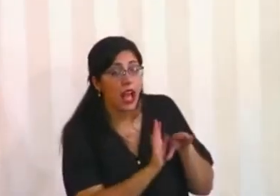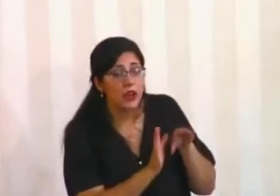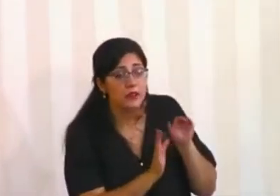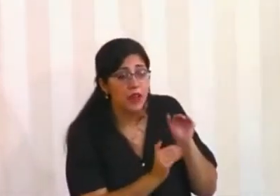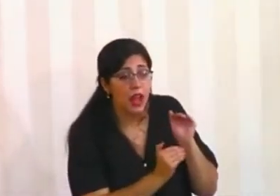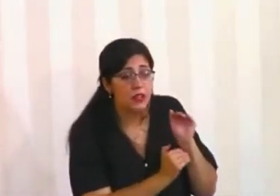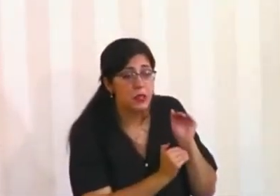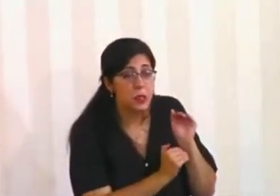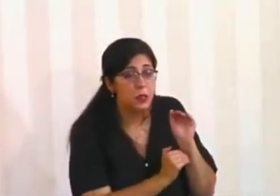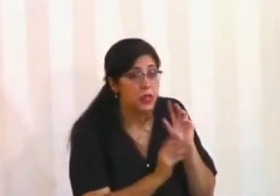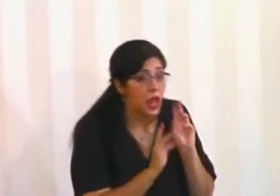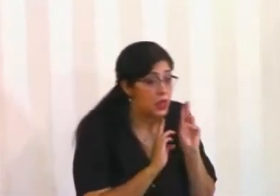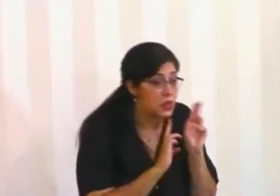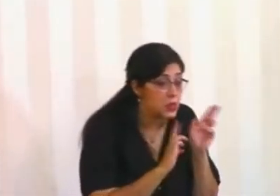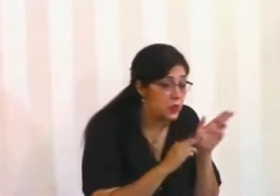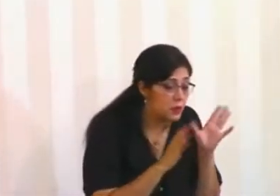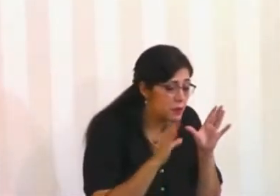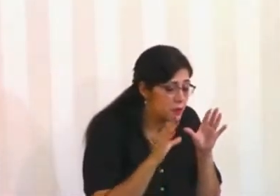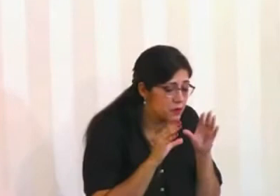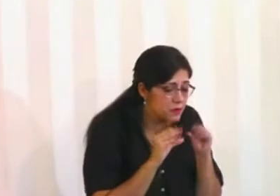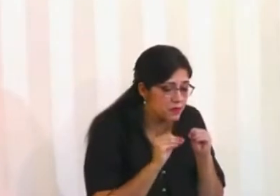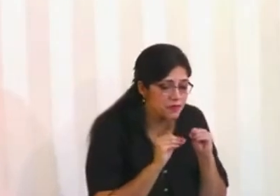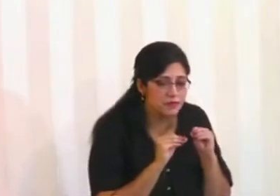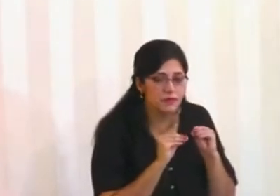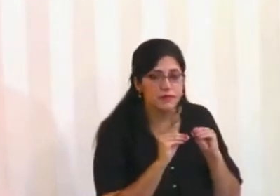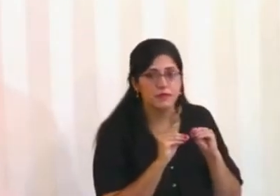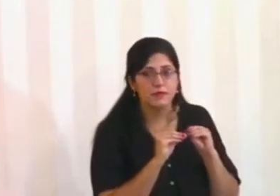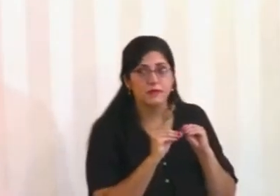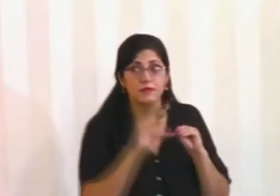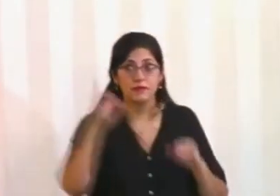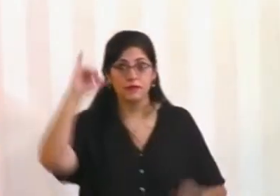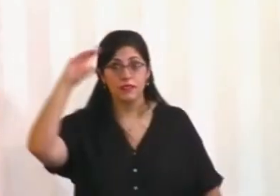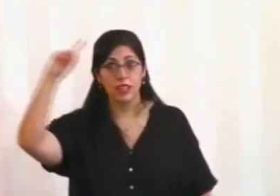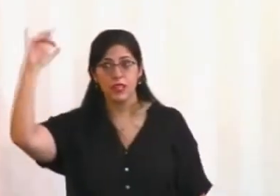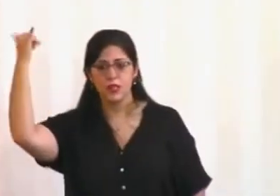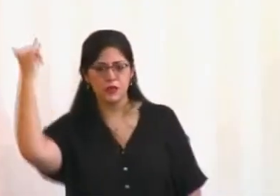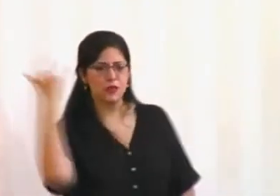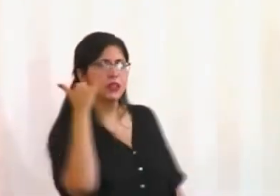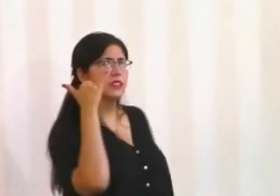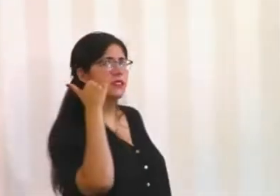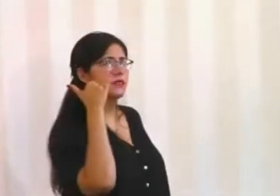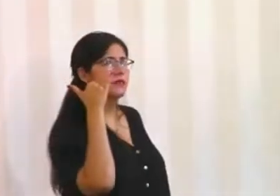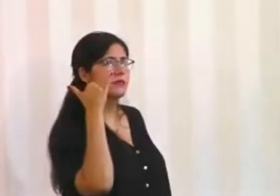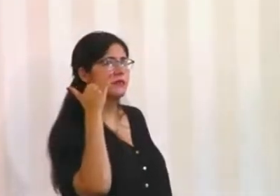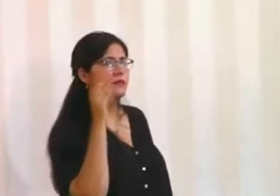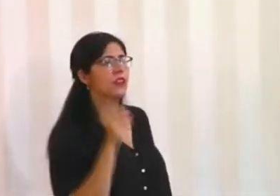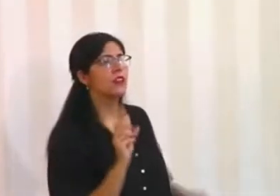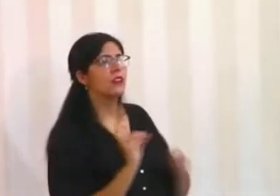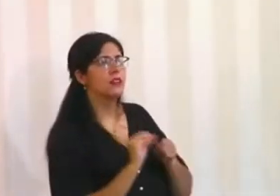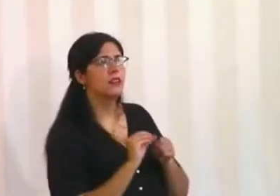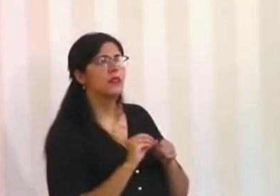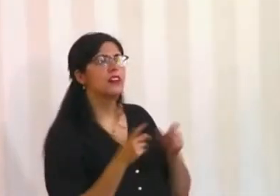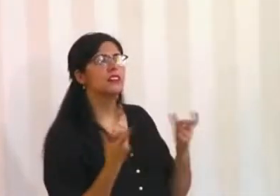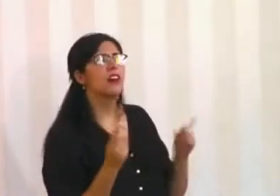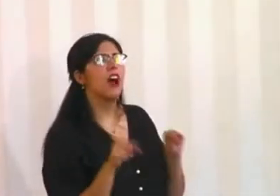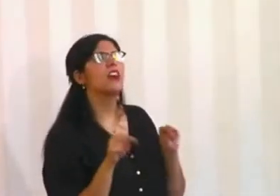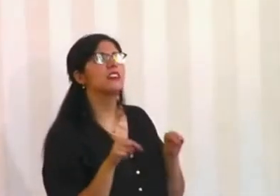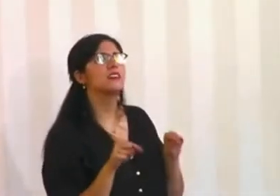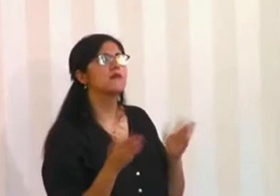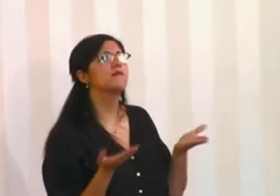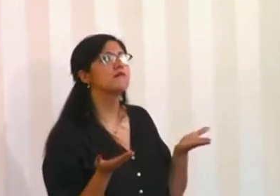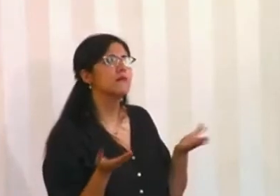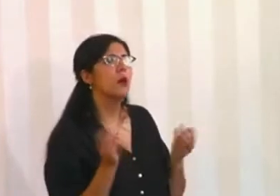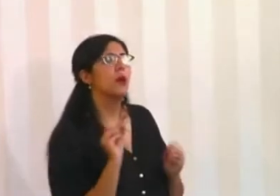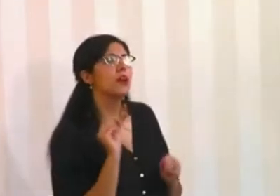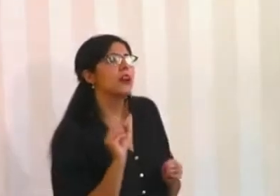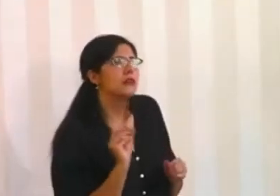veio a palavra do Senhor. Grave isso. Eis que lhe veio a palavra do Senhor. E lhe disse, que fazes aqui, Elias? Ele vai